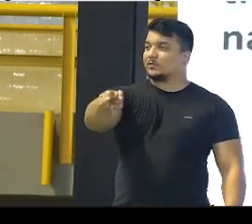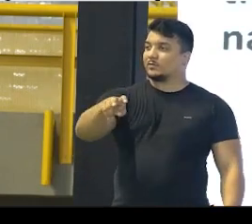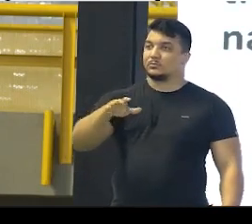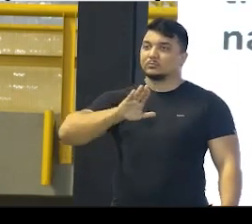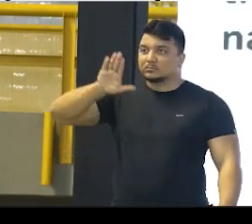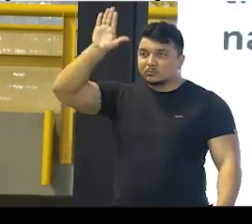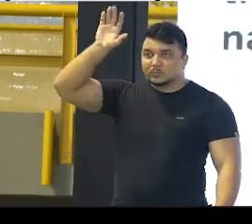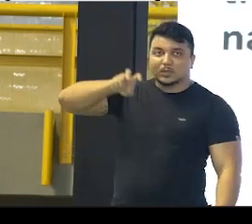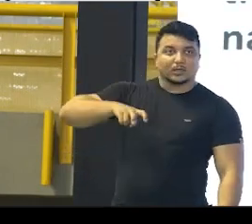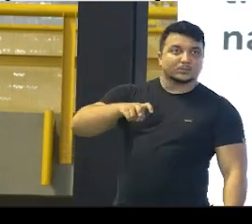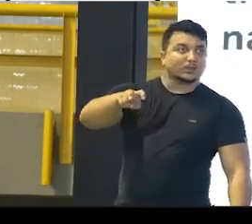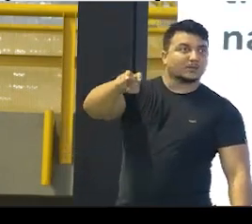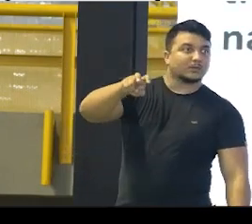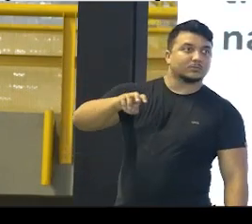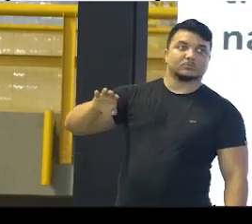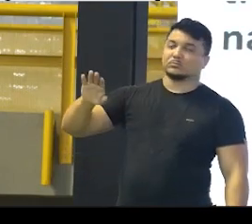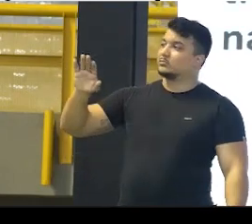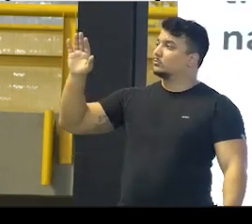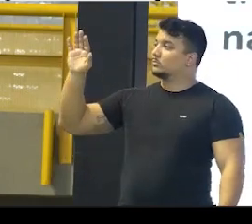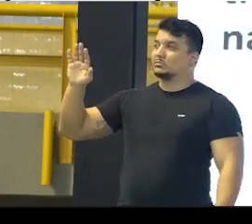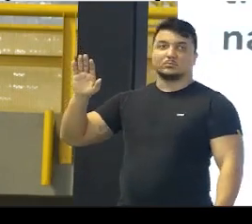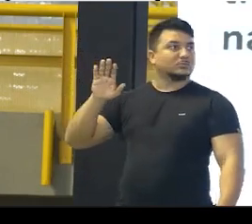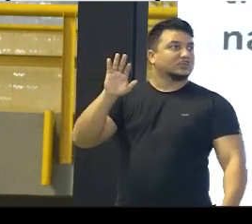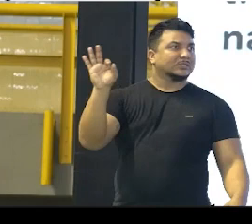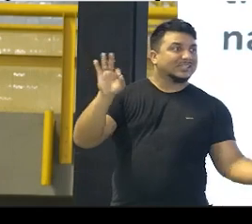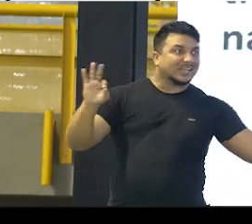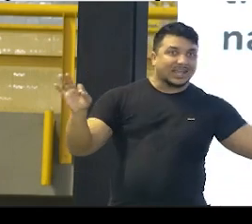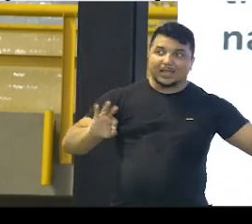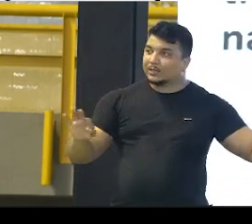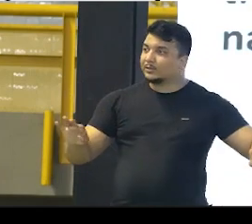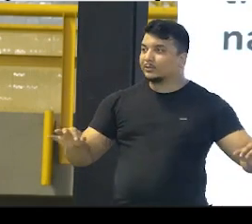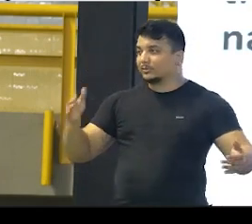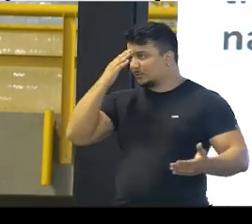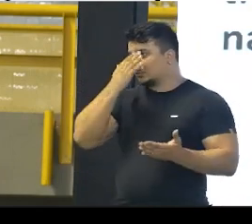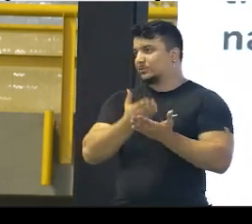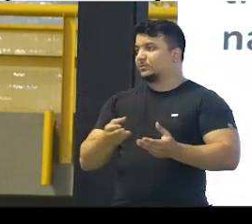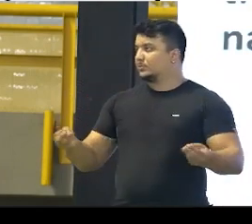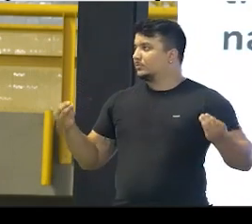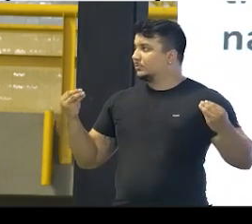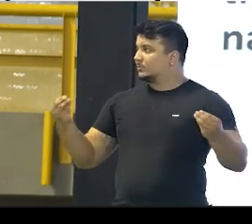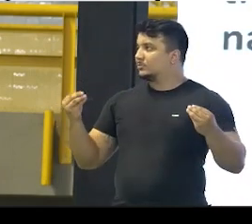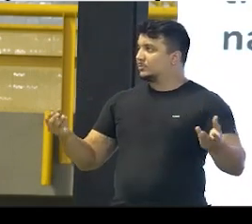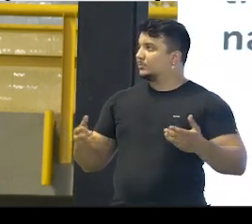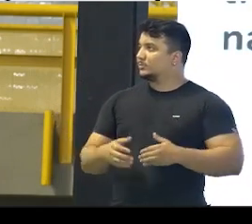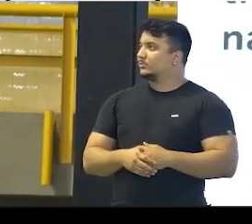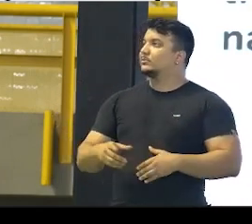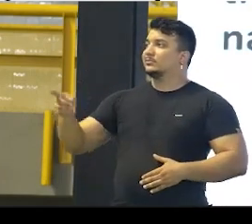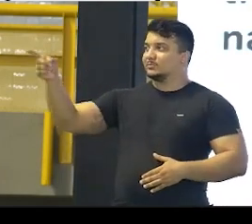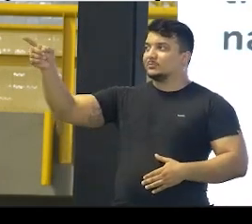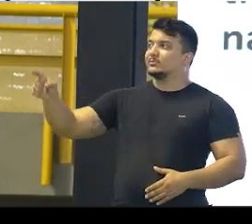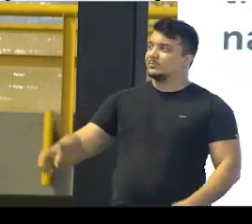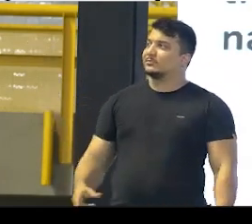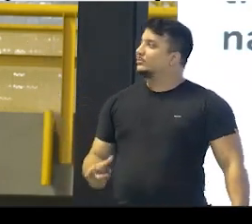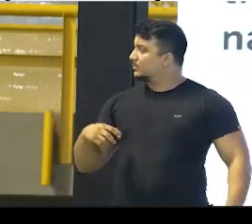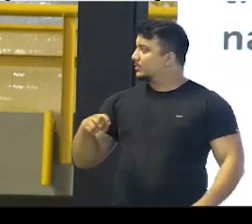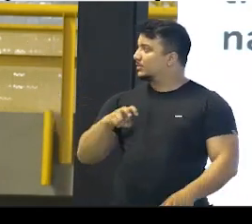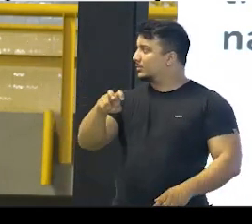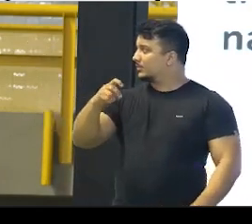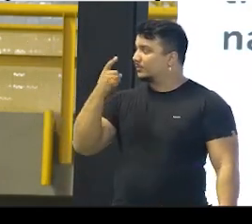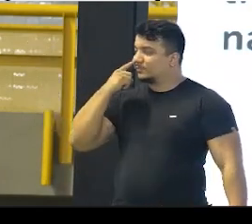Show de bola. Vamos lá. Então, resposta 20. Um terreno localizado